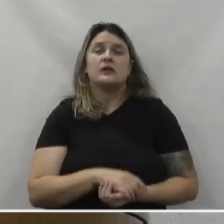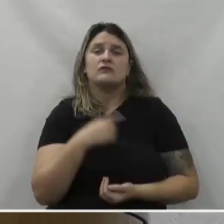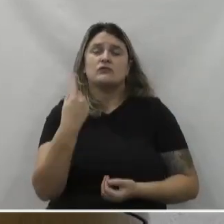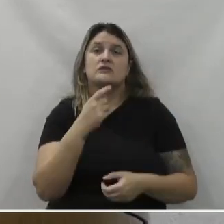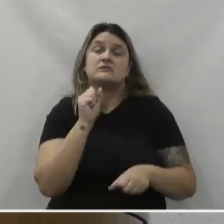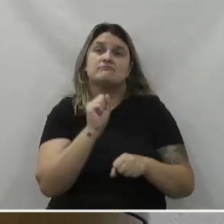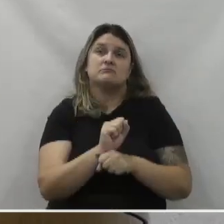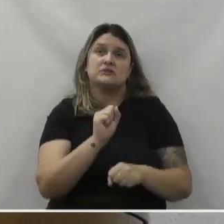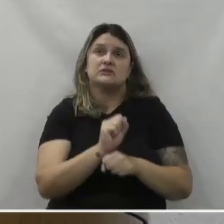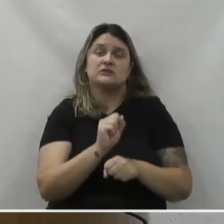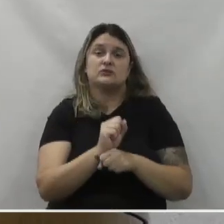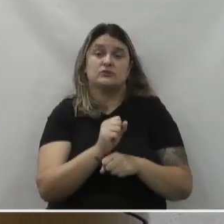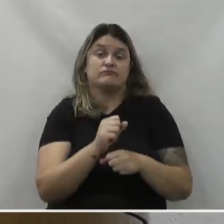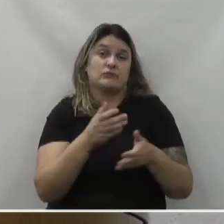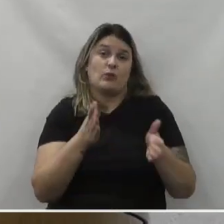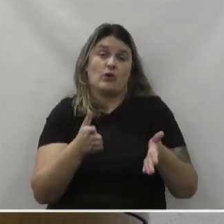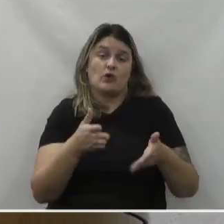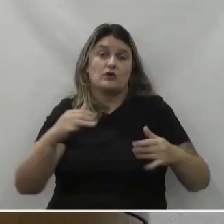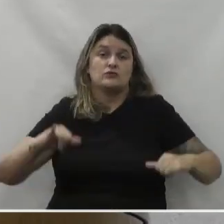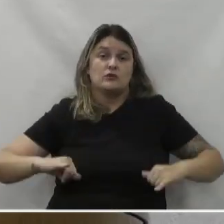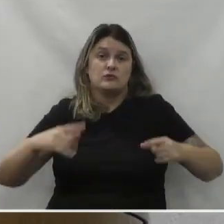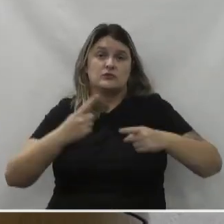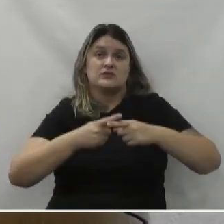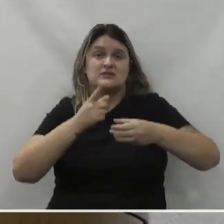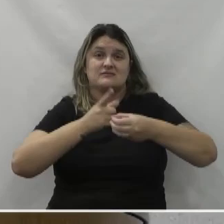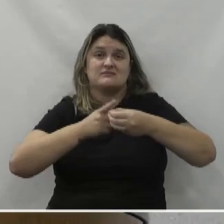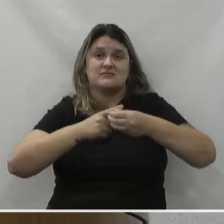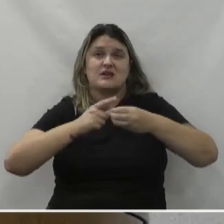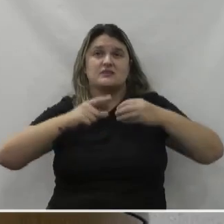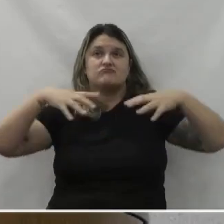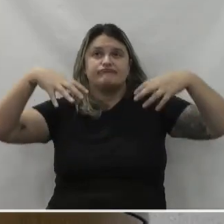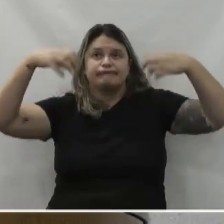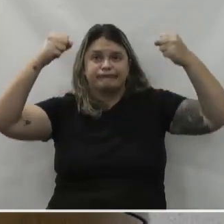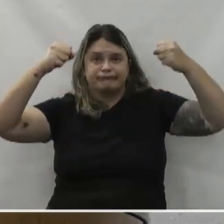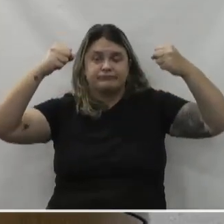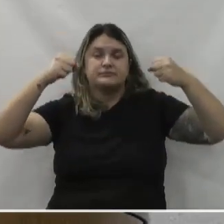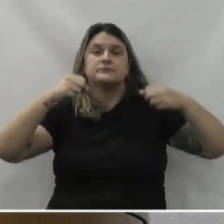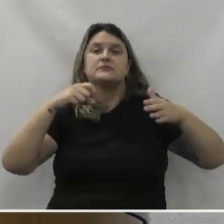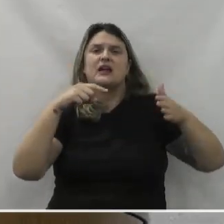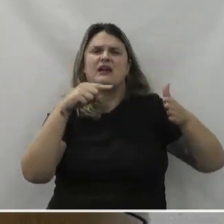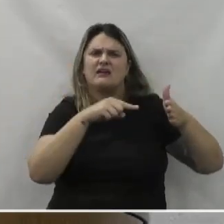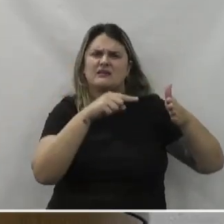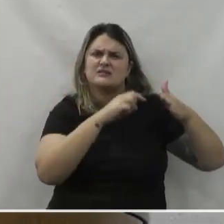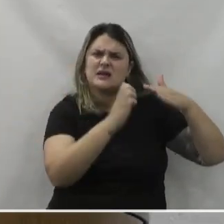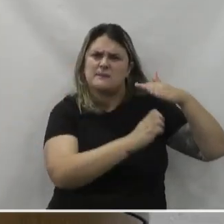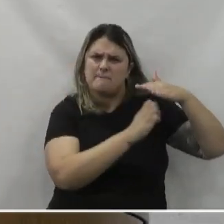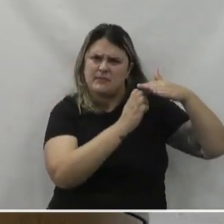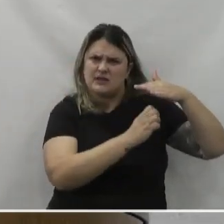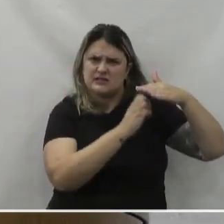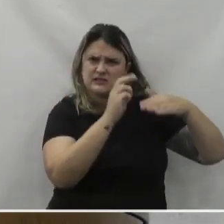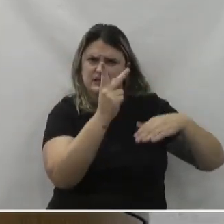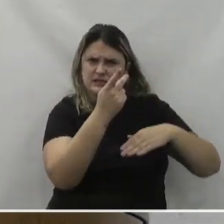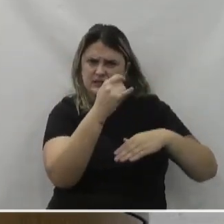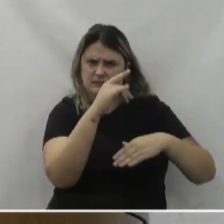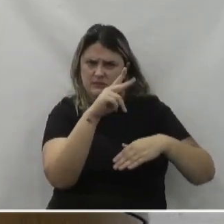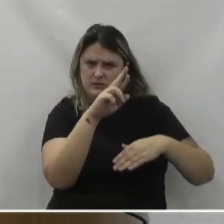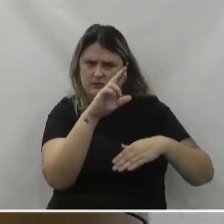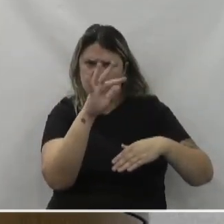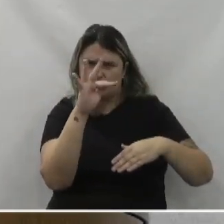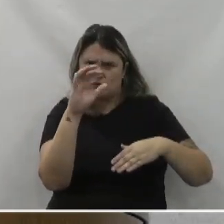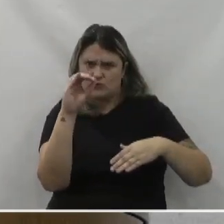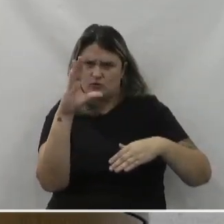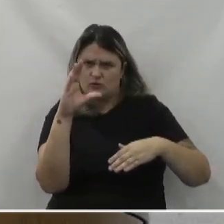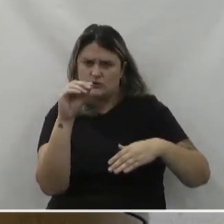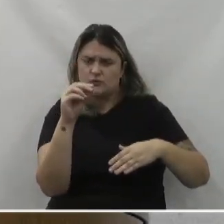gente vive aí nessa penumbra. A empresa e a prefeitura